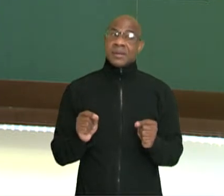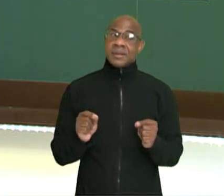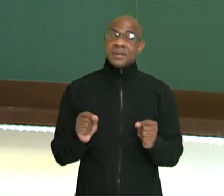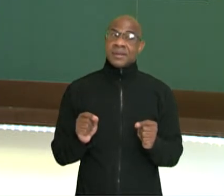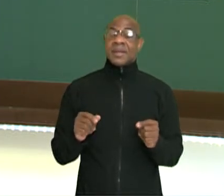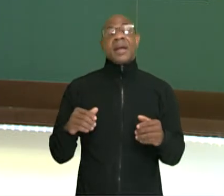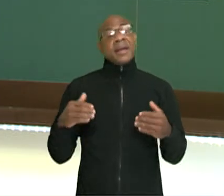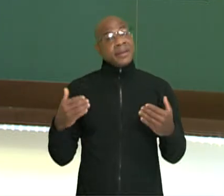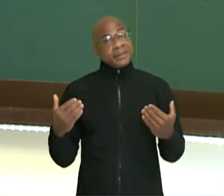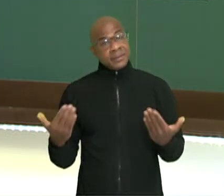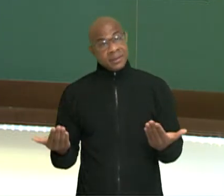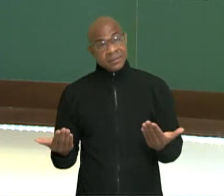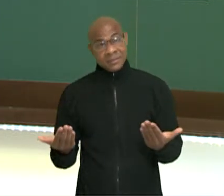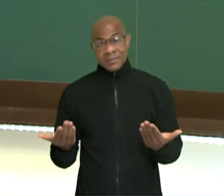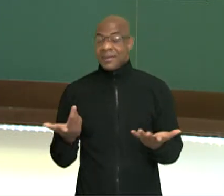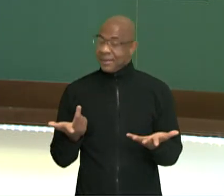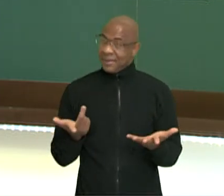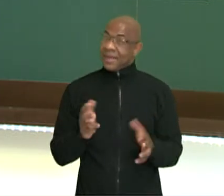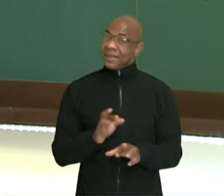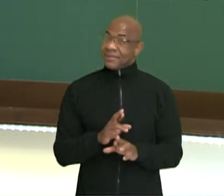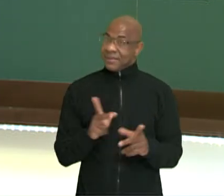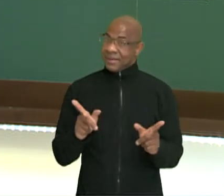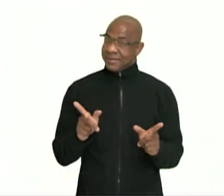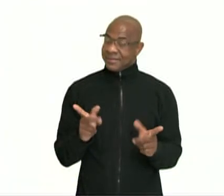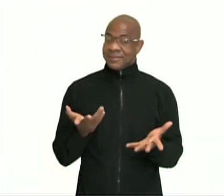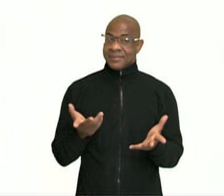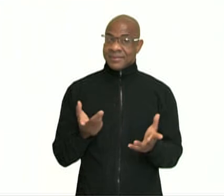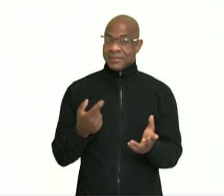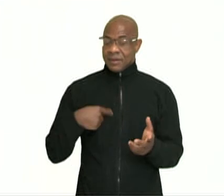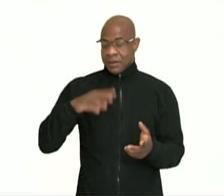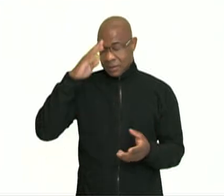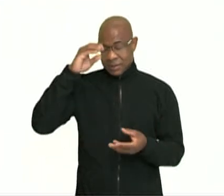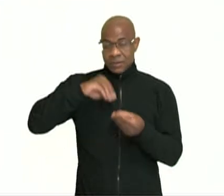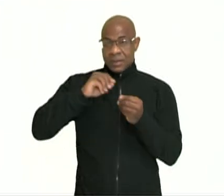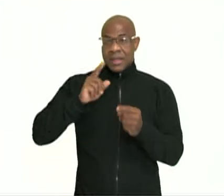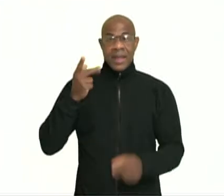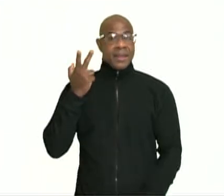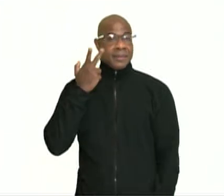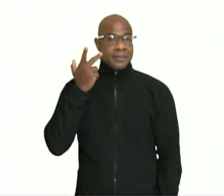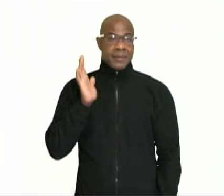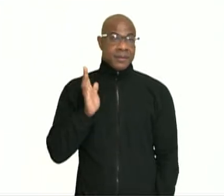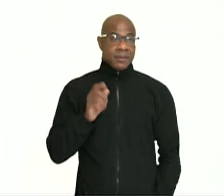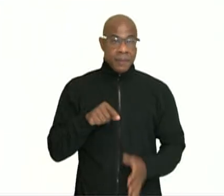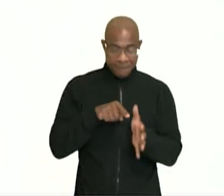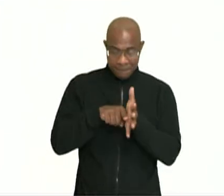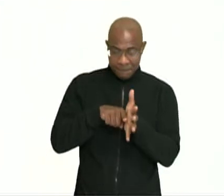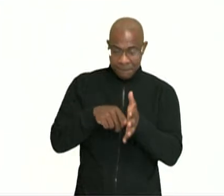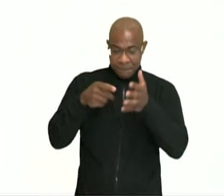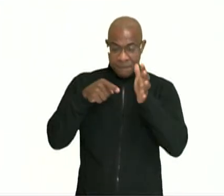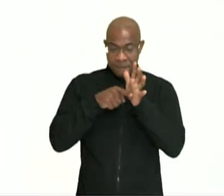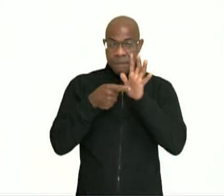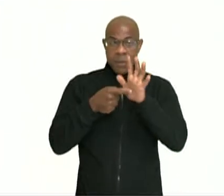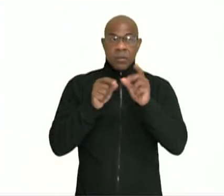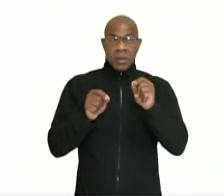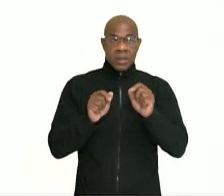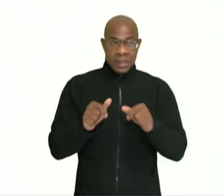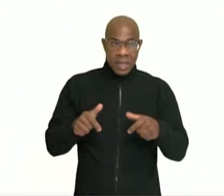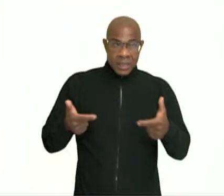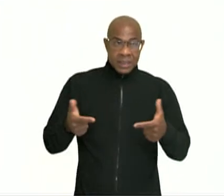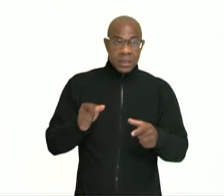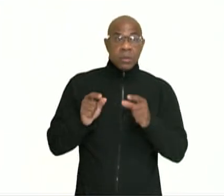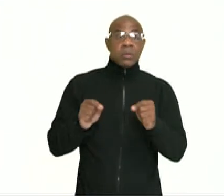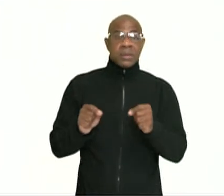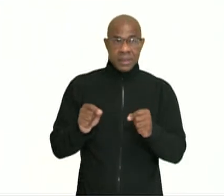nós acabamos de ver que é só natural. O que a pesquisa indica é que a ação humana é um